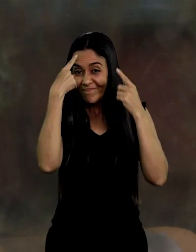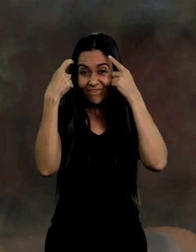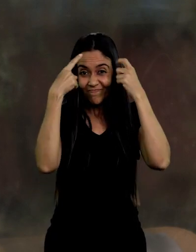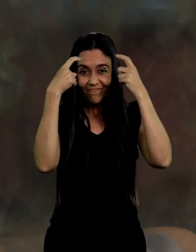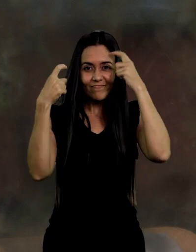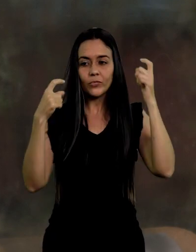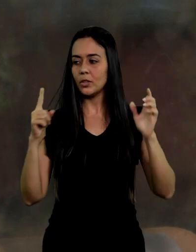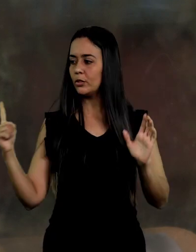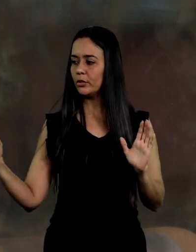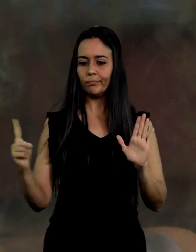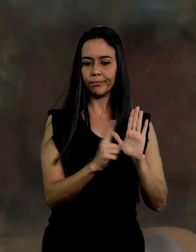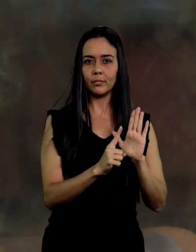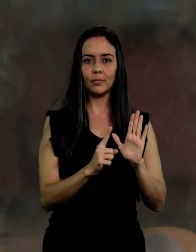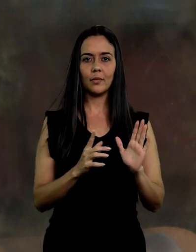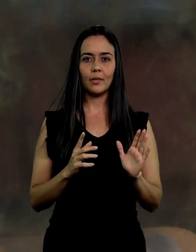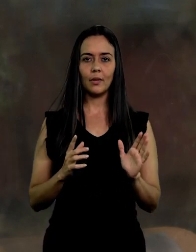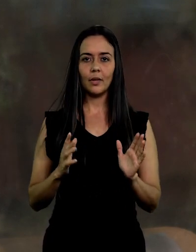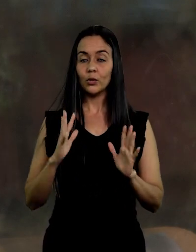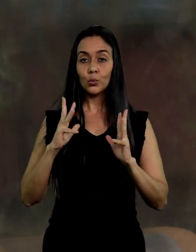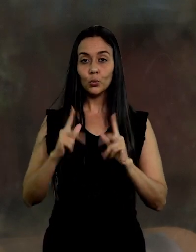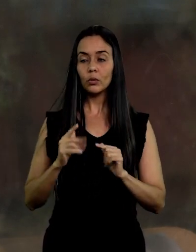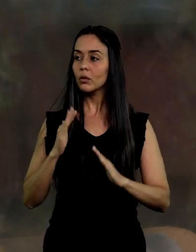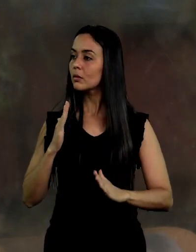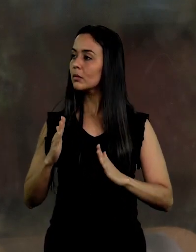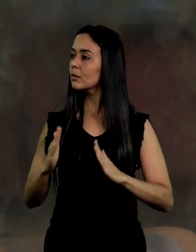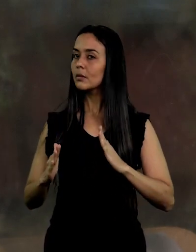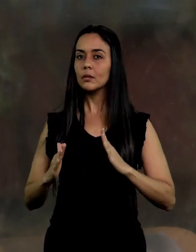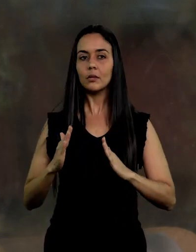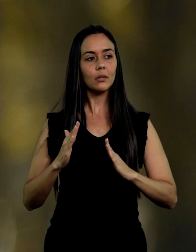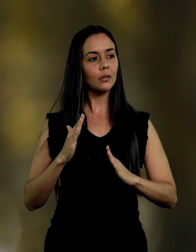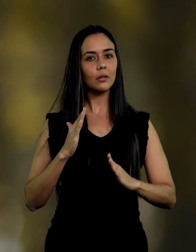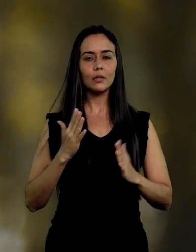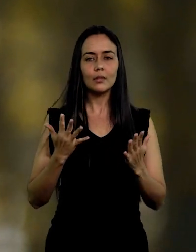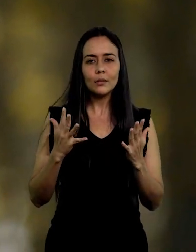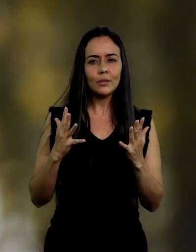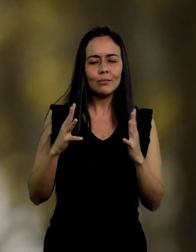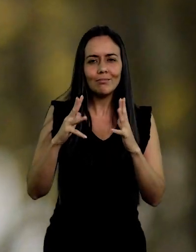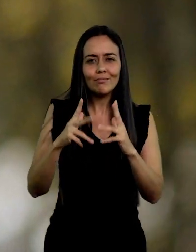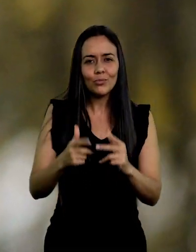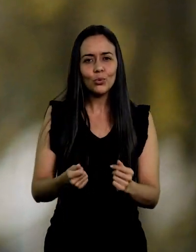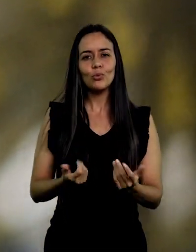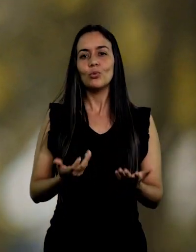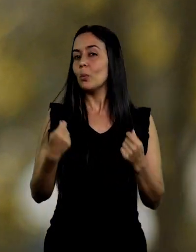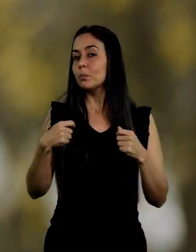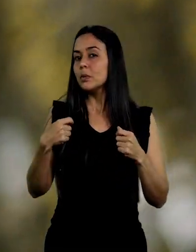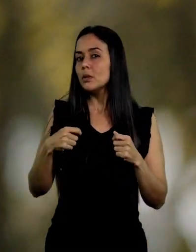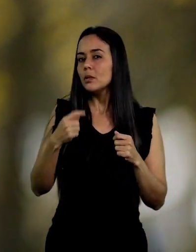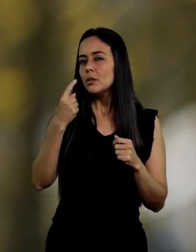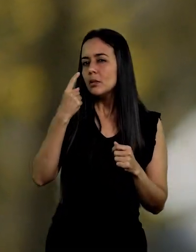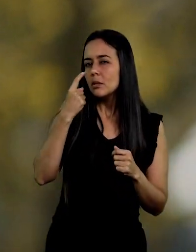aspirar a olhar sob perspectivas da diferença, a gente